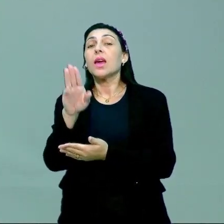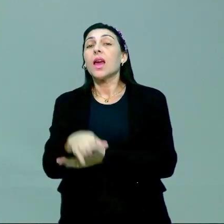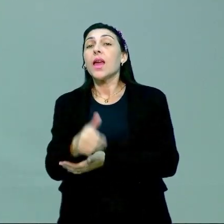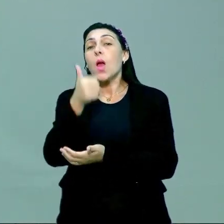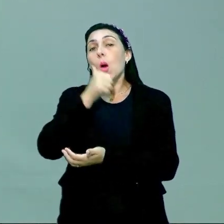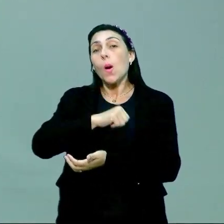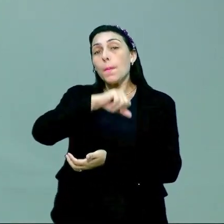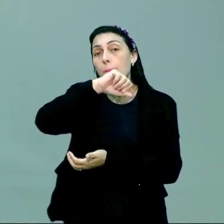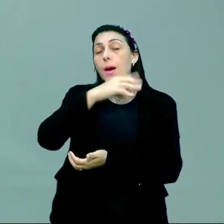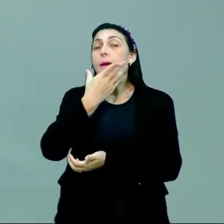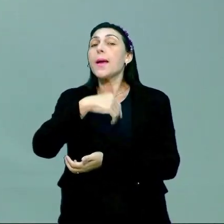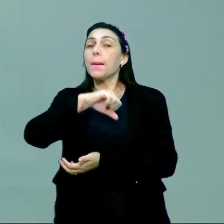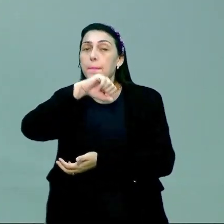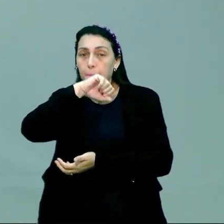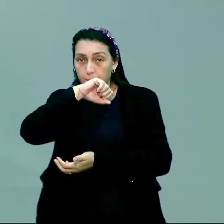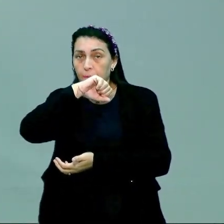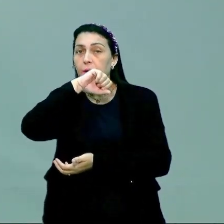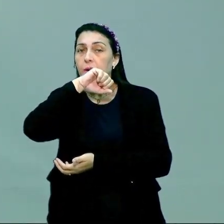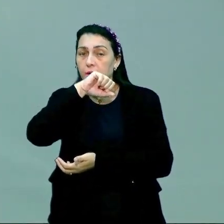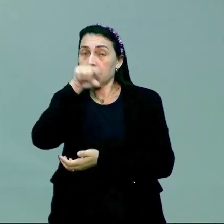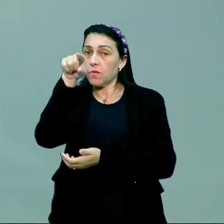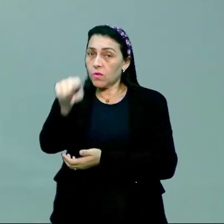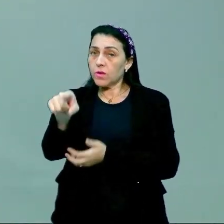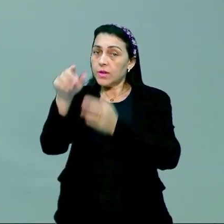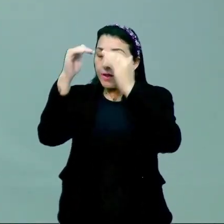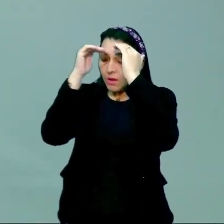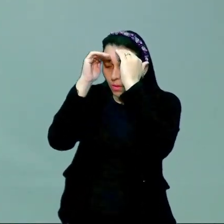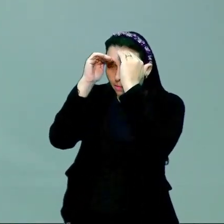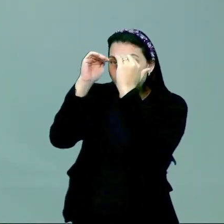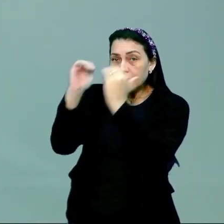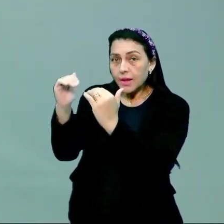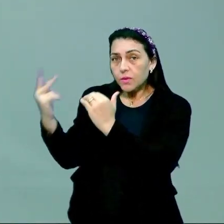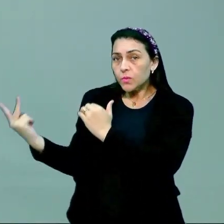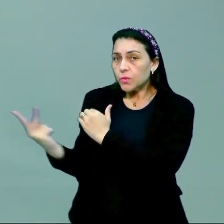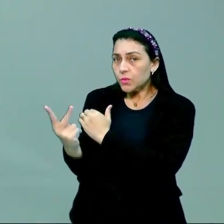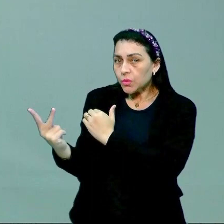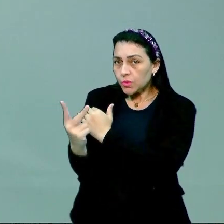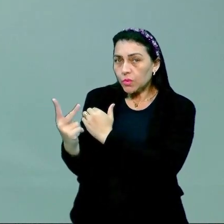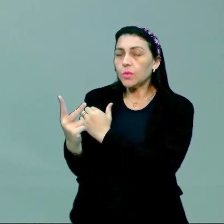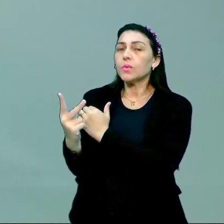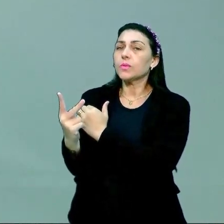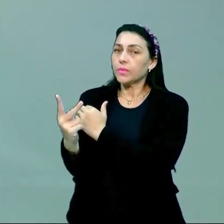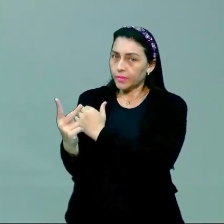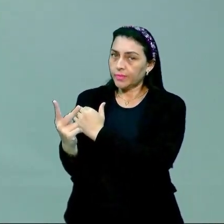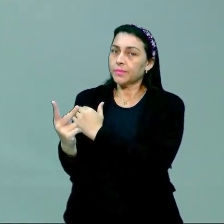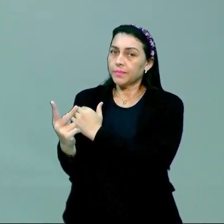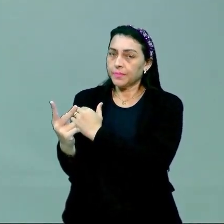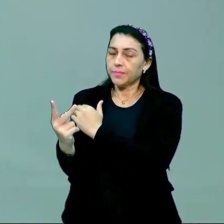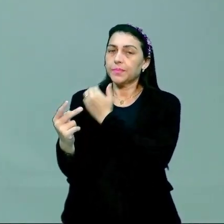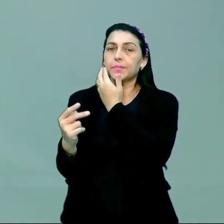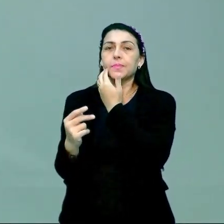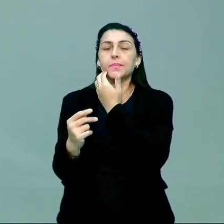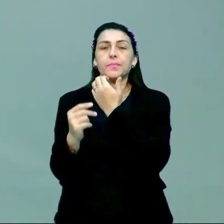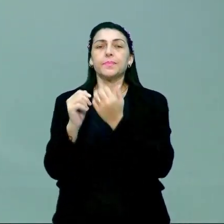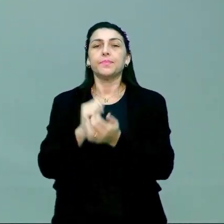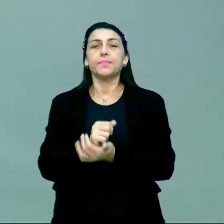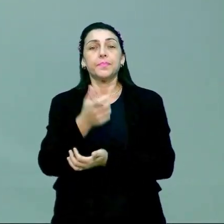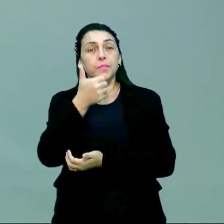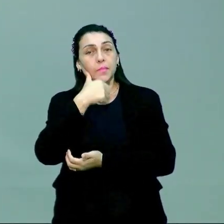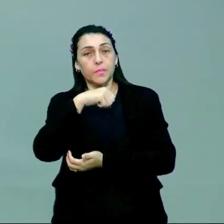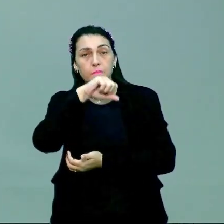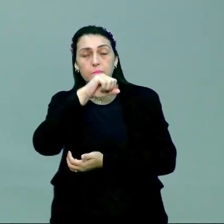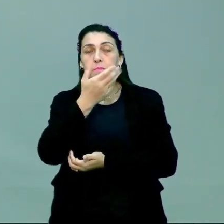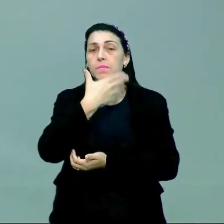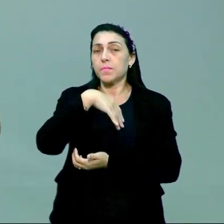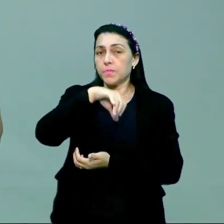O pai e a mãe. Então, você é uma pessoa que se subordina, no caso, ao seu pai e à